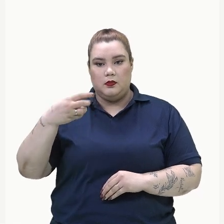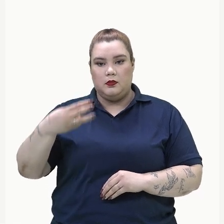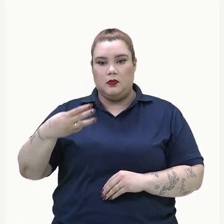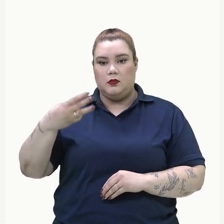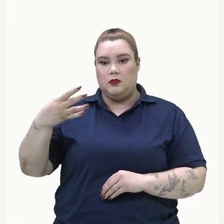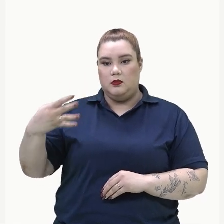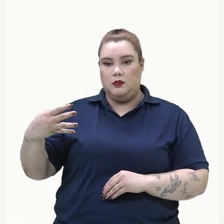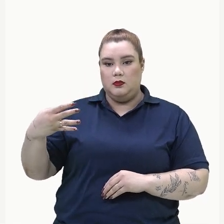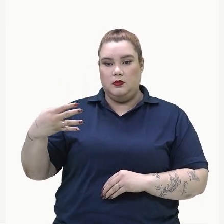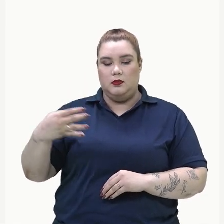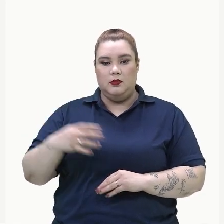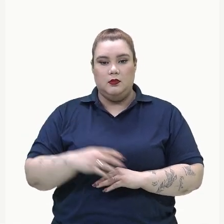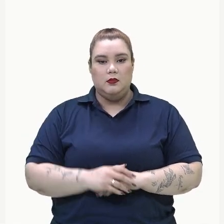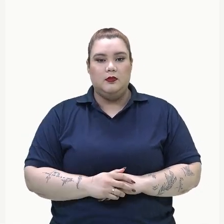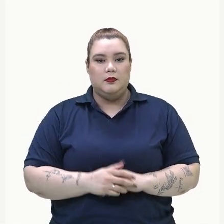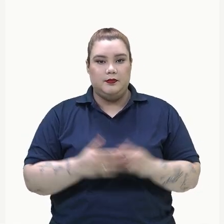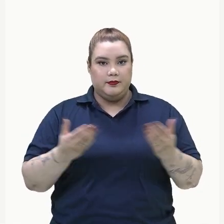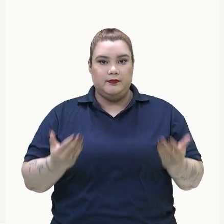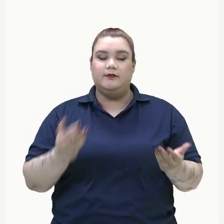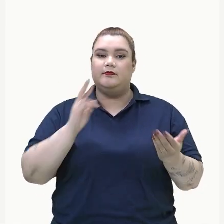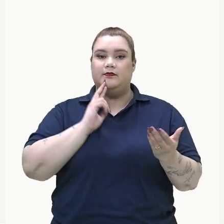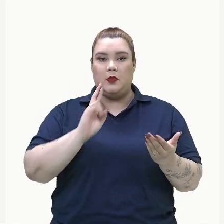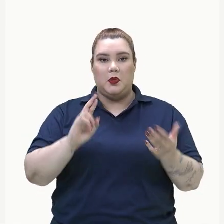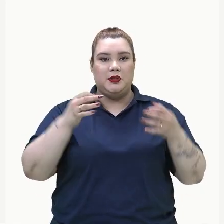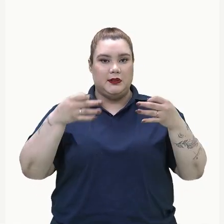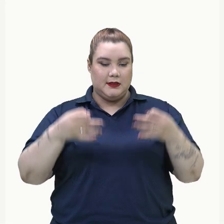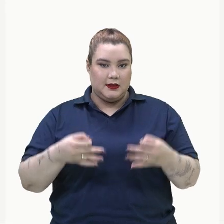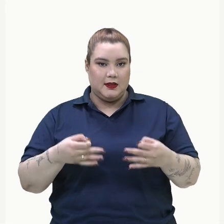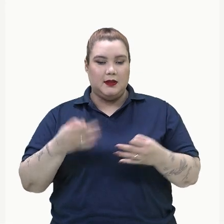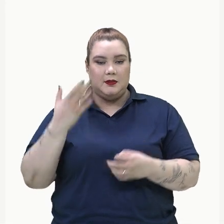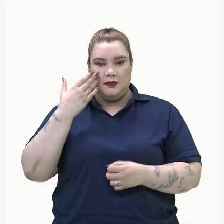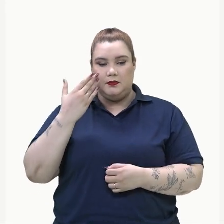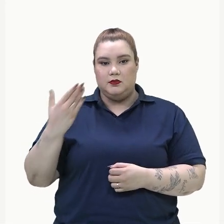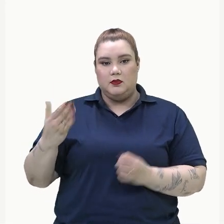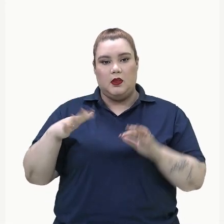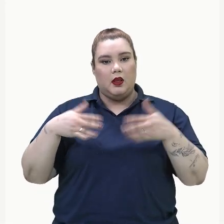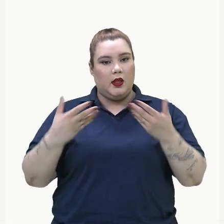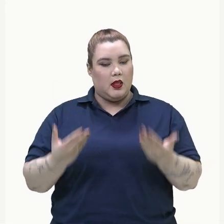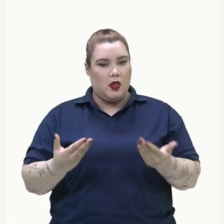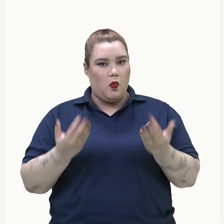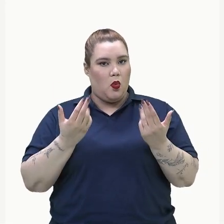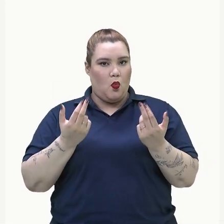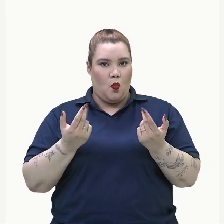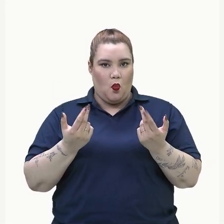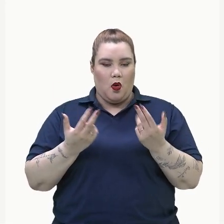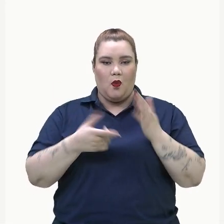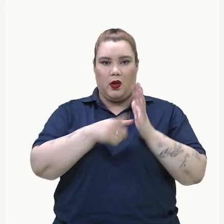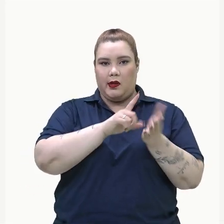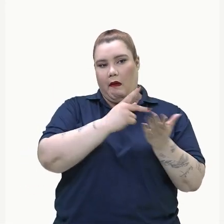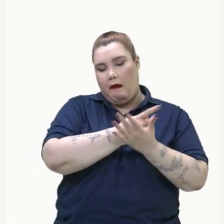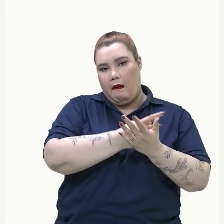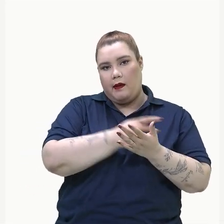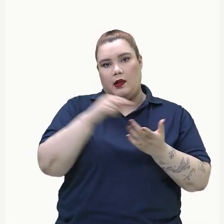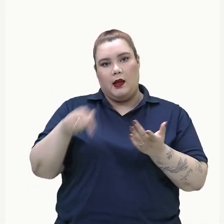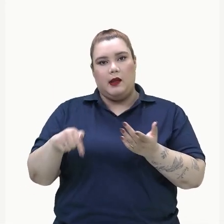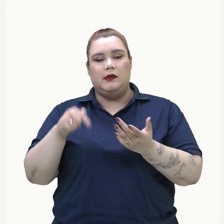34. Agora sim fizemos a conta correta, tá bom? Não muda o efeito, né? O efeito